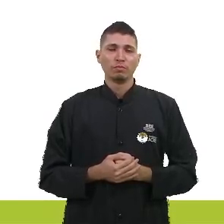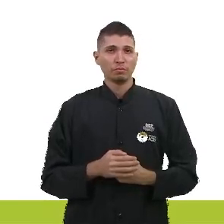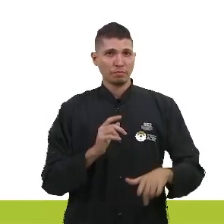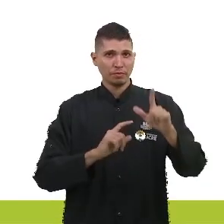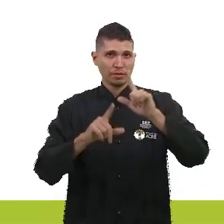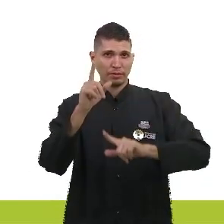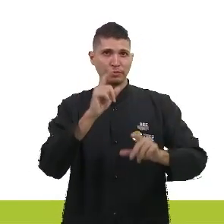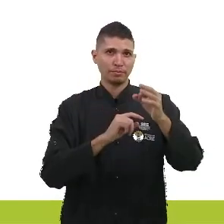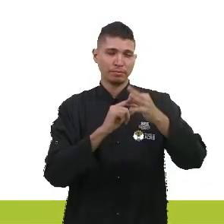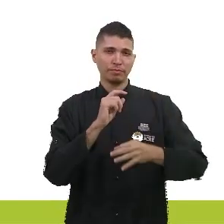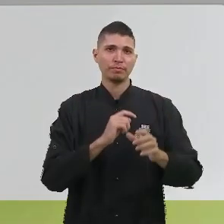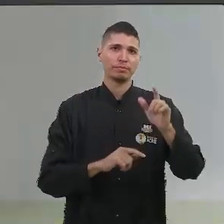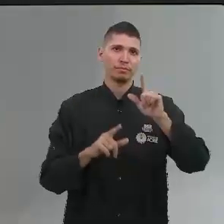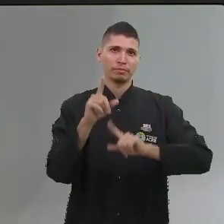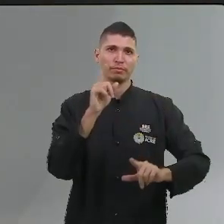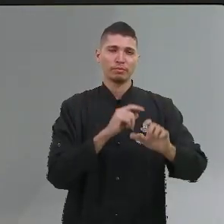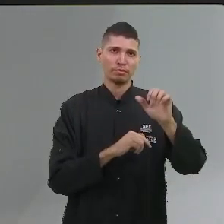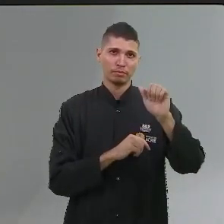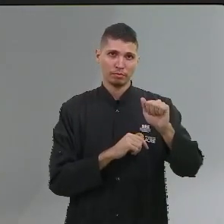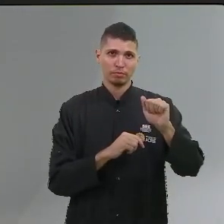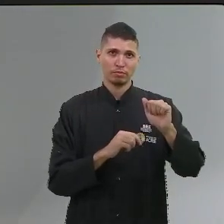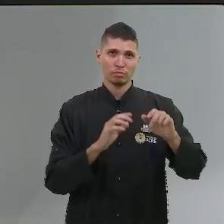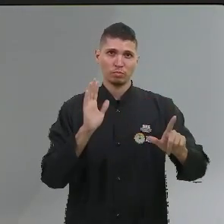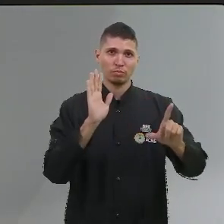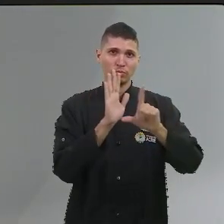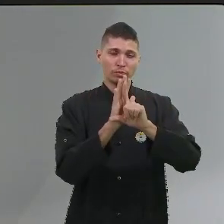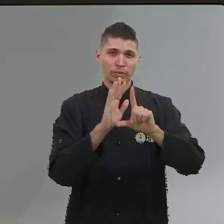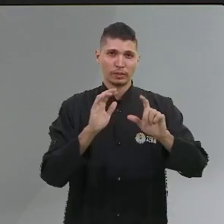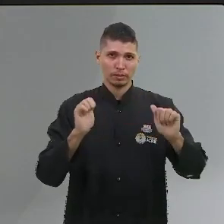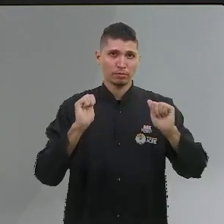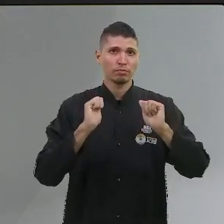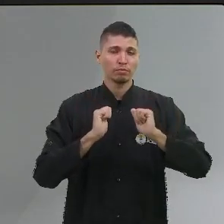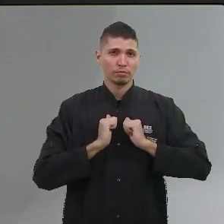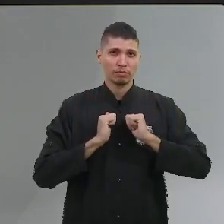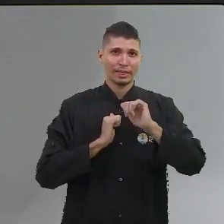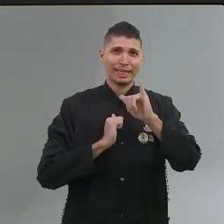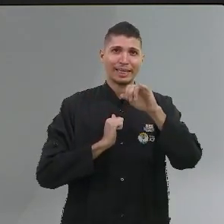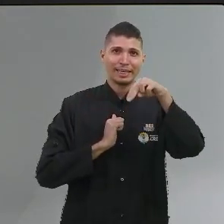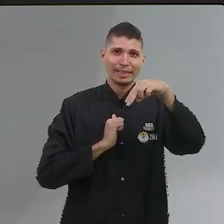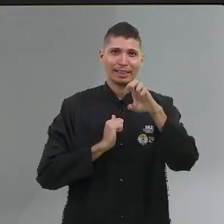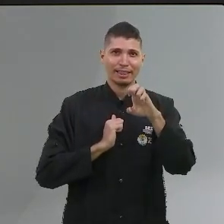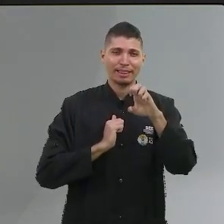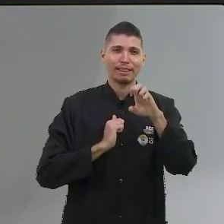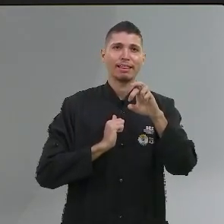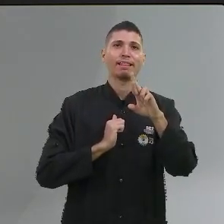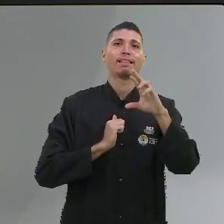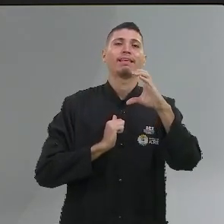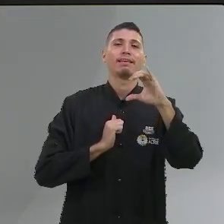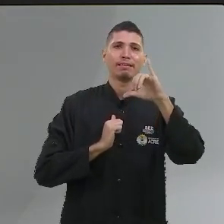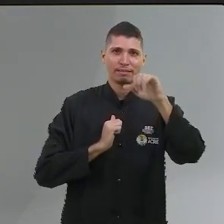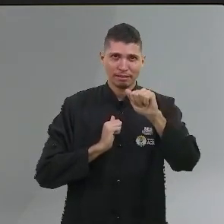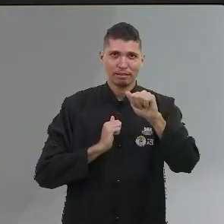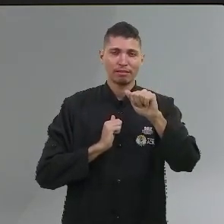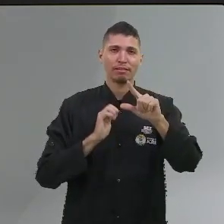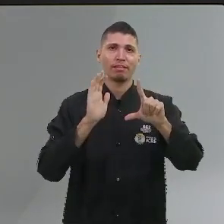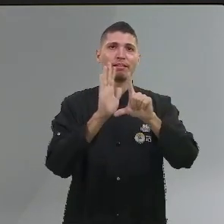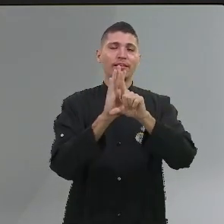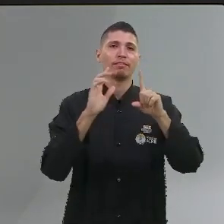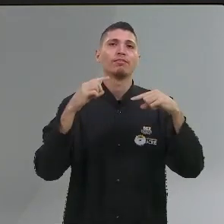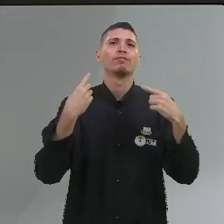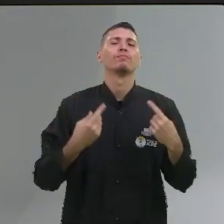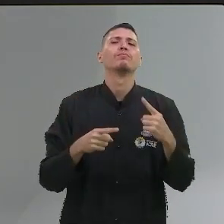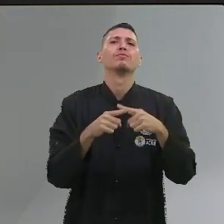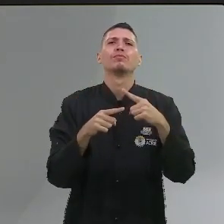o princípio da inércia. Ou seja, a primeira lei de Newton, mais conhecida como princípio da inércia, né? A inércia por